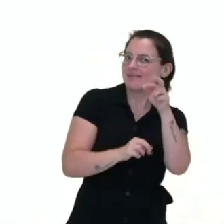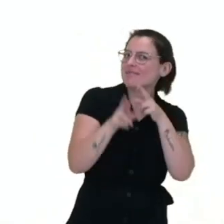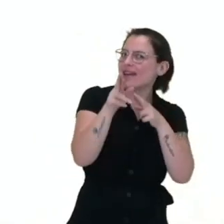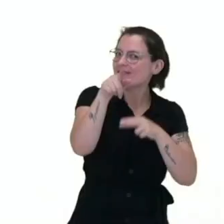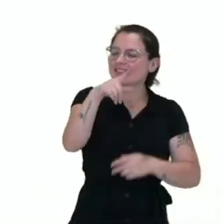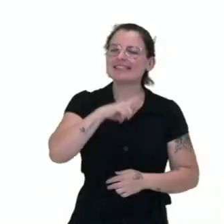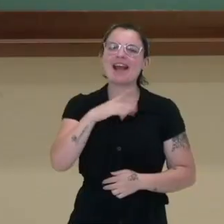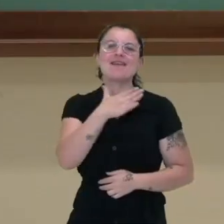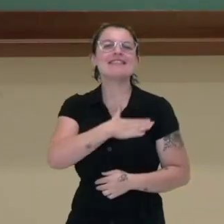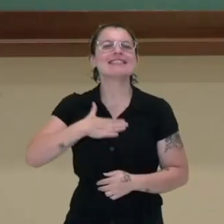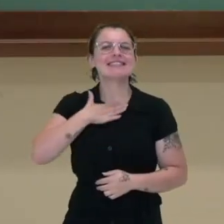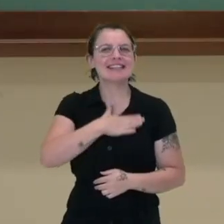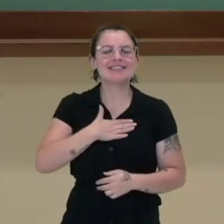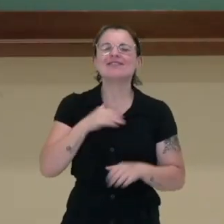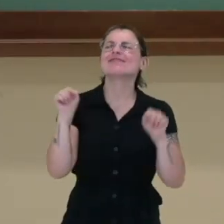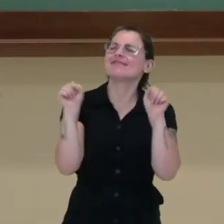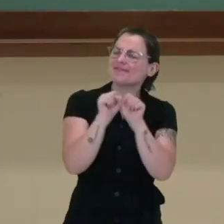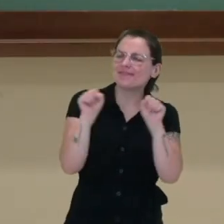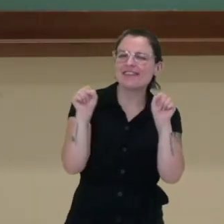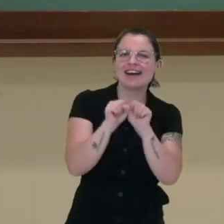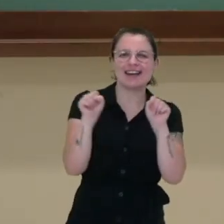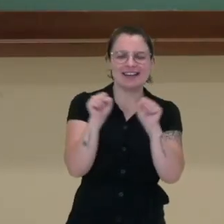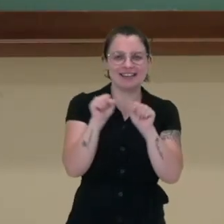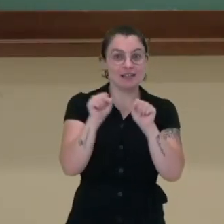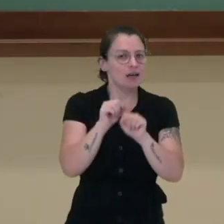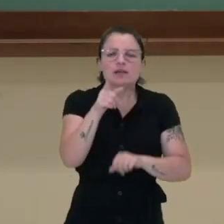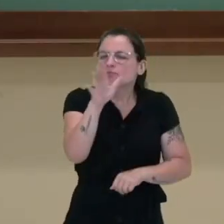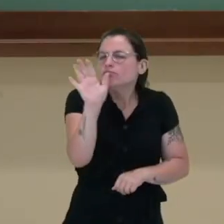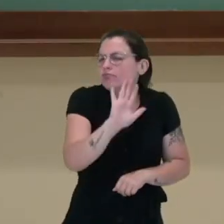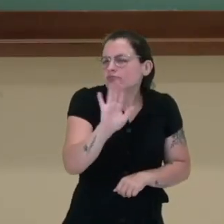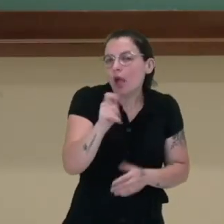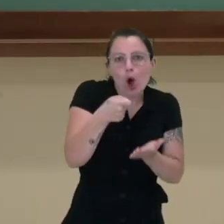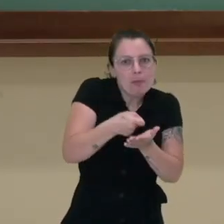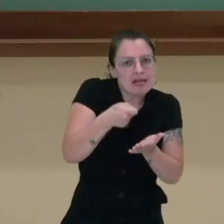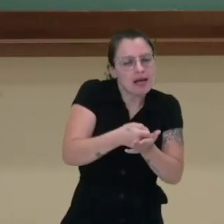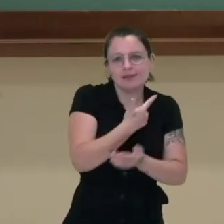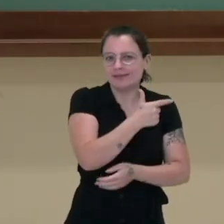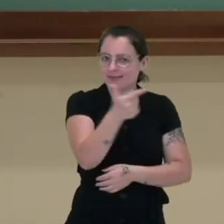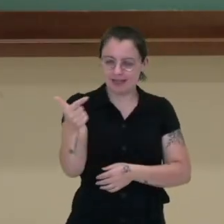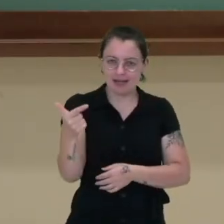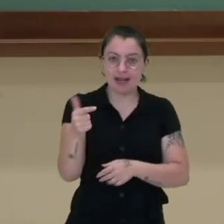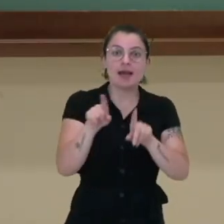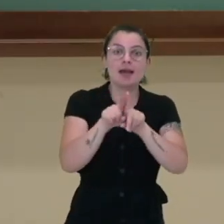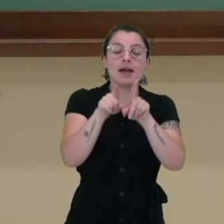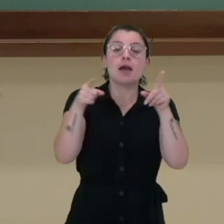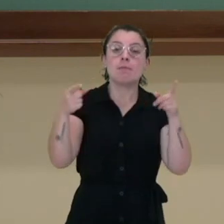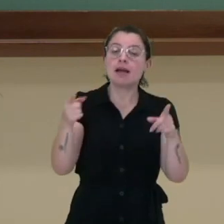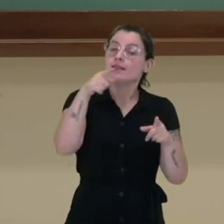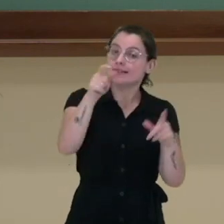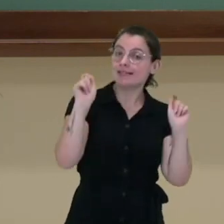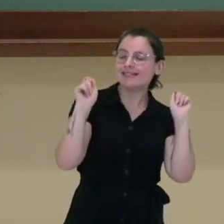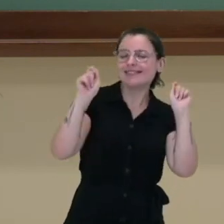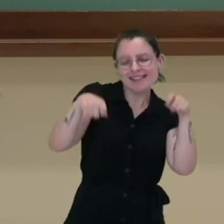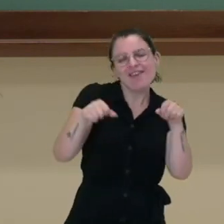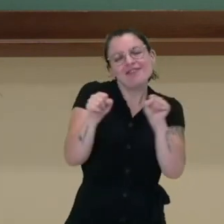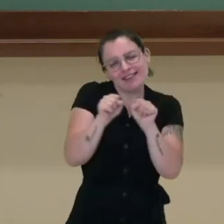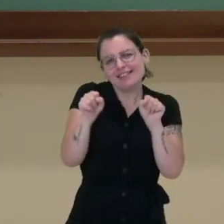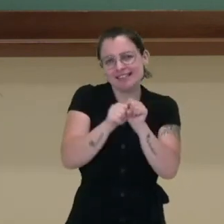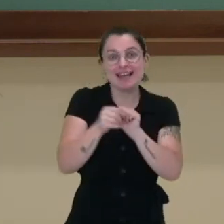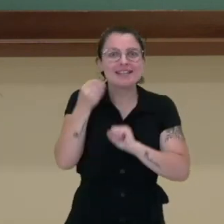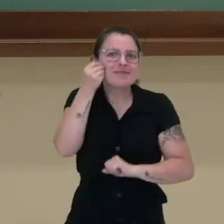gostado. Faça, você não é obrigado a fazer, utiliza os seus materiais que você estiver na sua